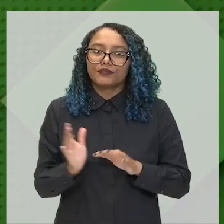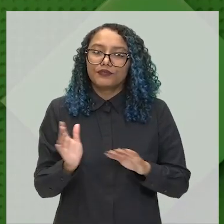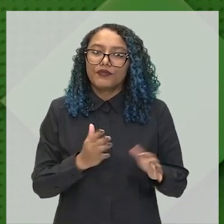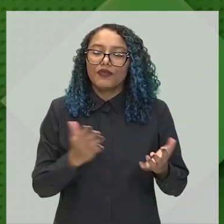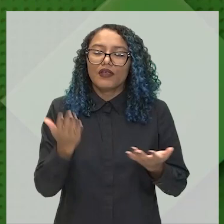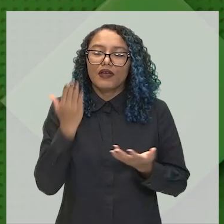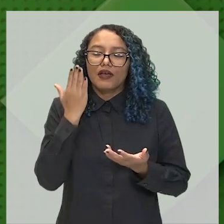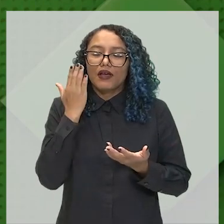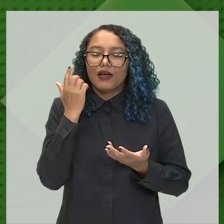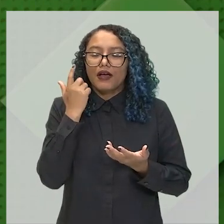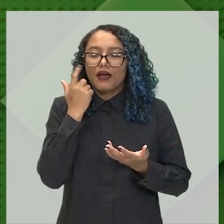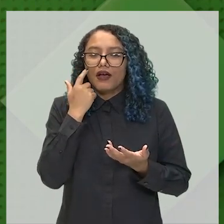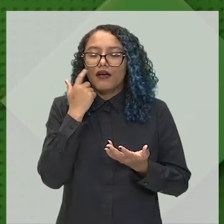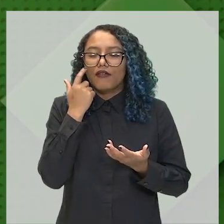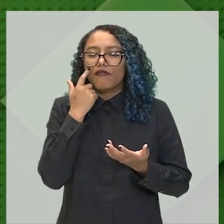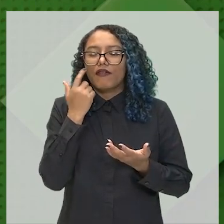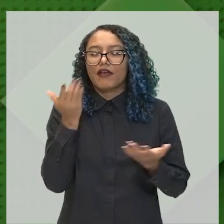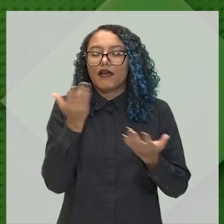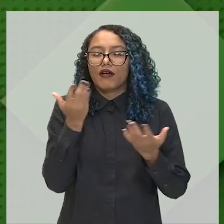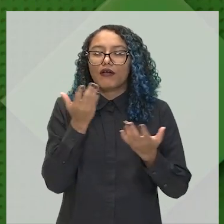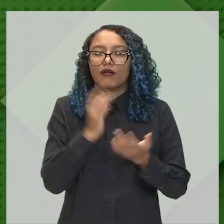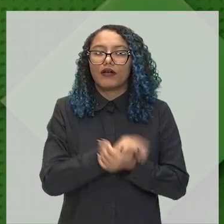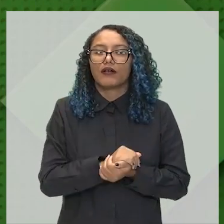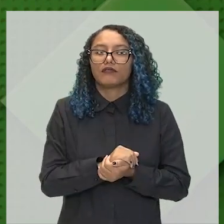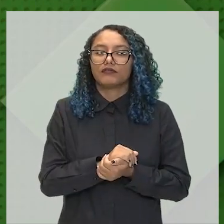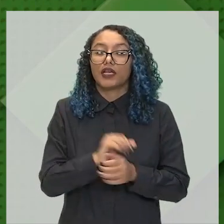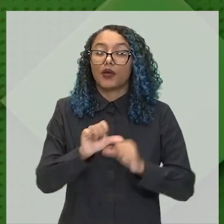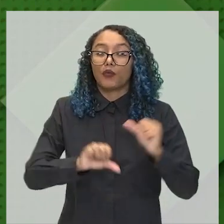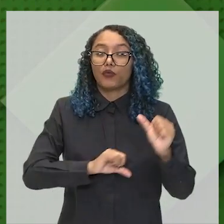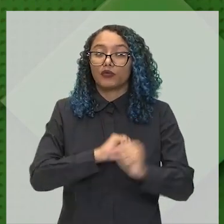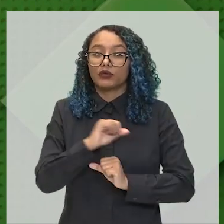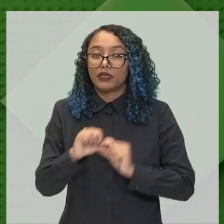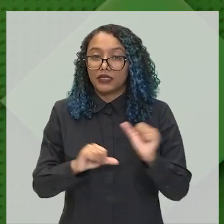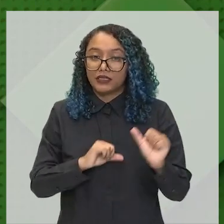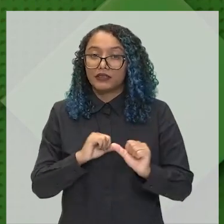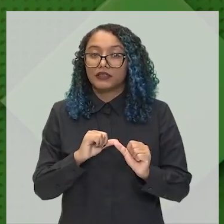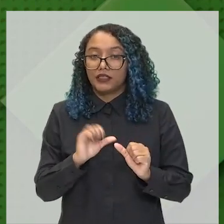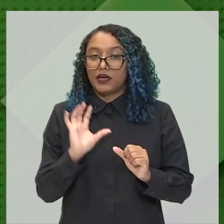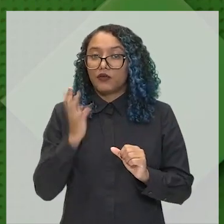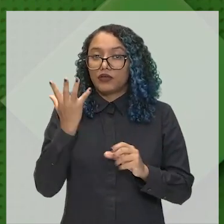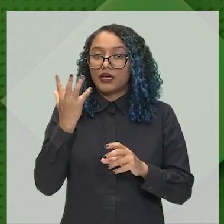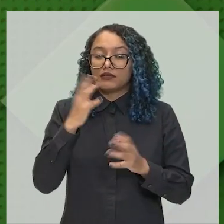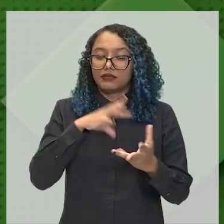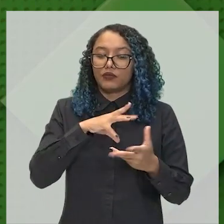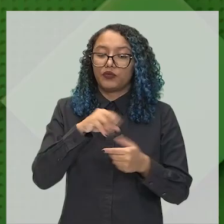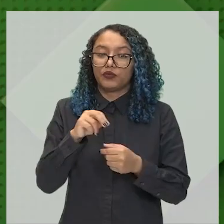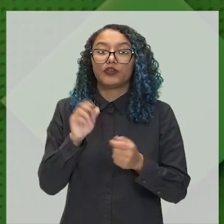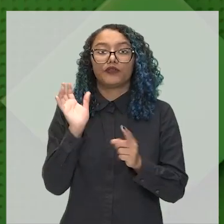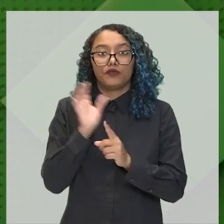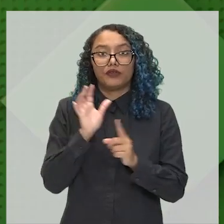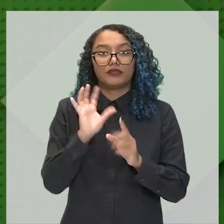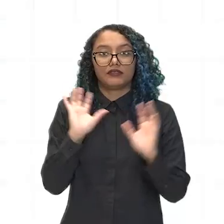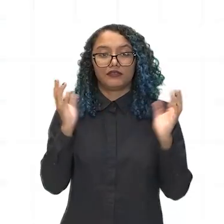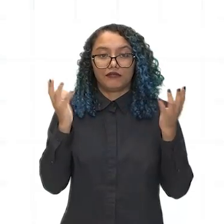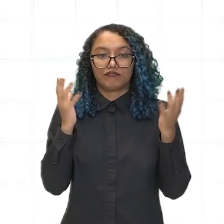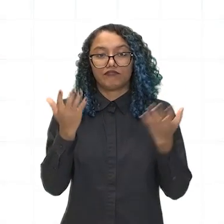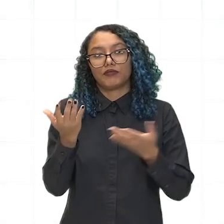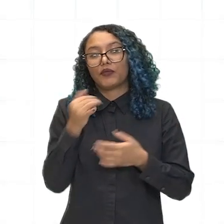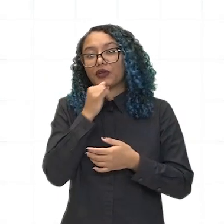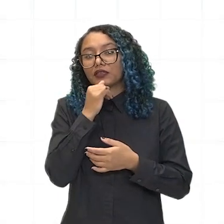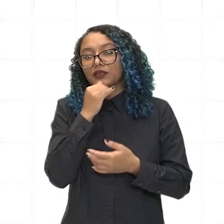ver sobre as alterações que podem ocorrer na superfície da Terra que influenciam nesse nosso clima. Veja